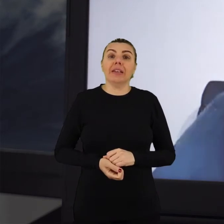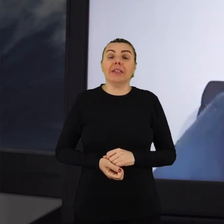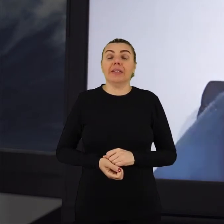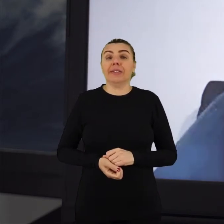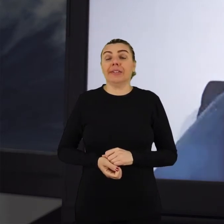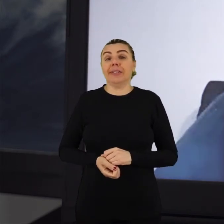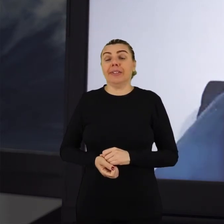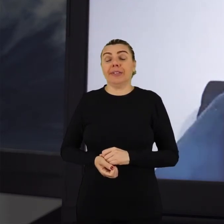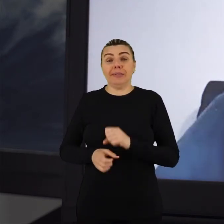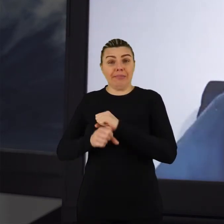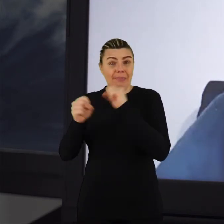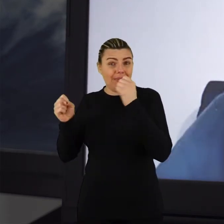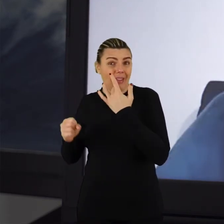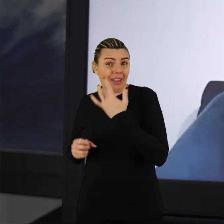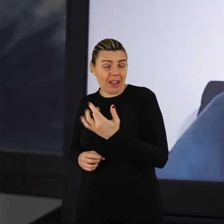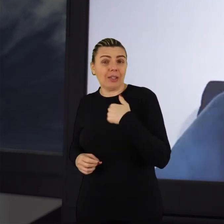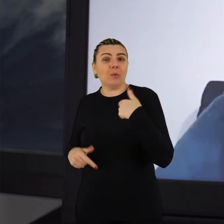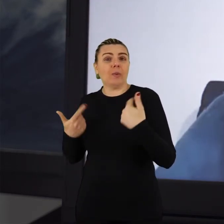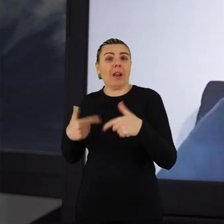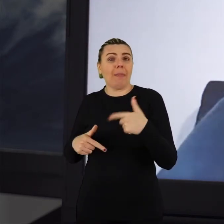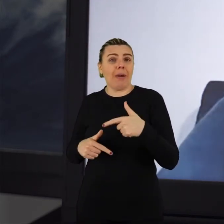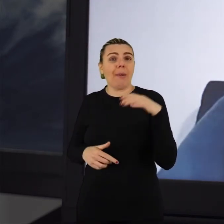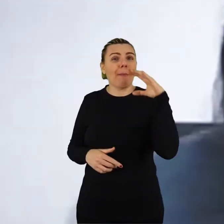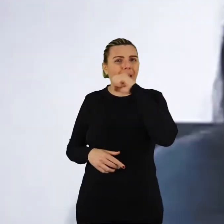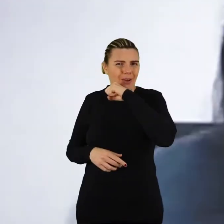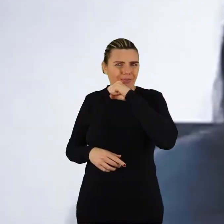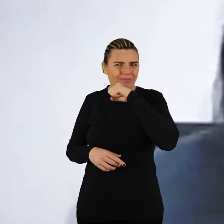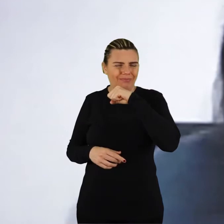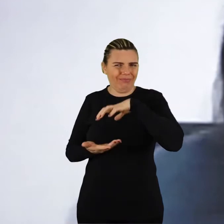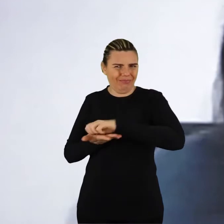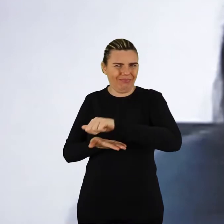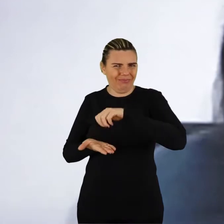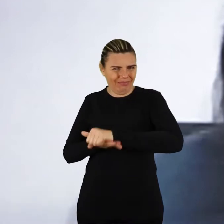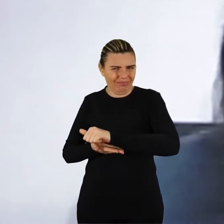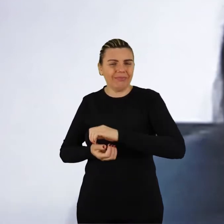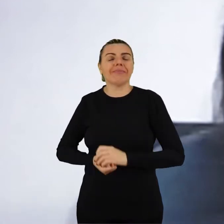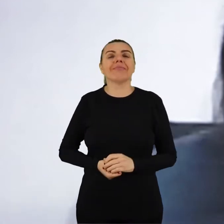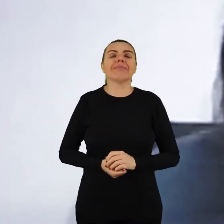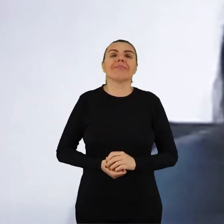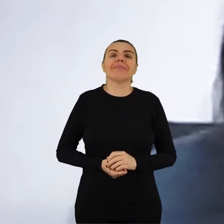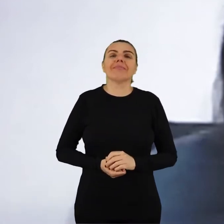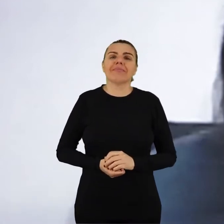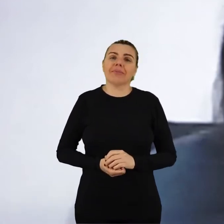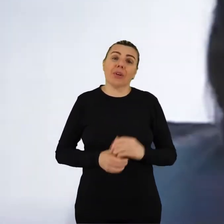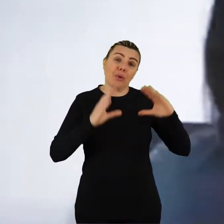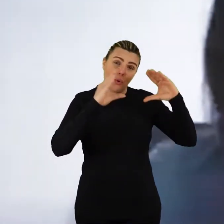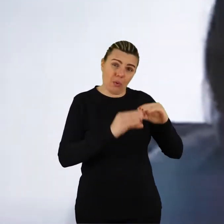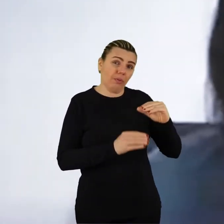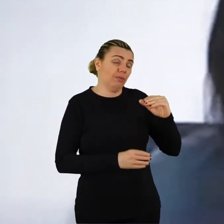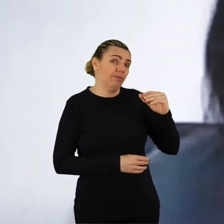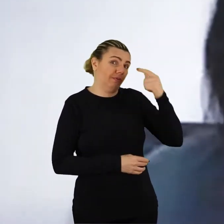durante o dia eu trabalho numa padaria e eu faço faculdade à